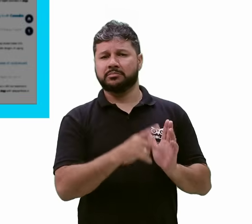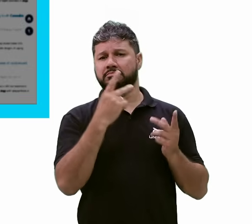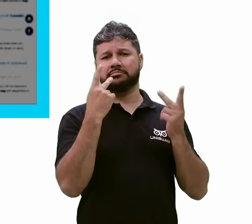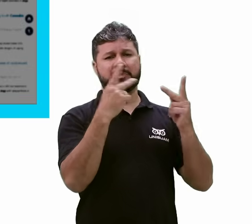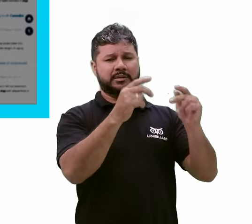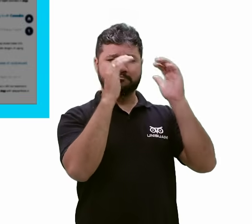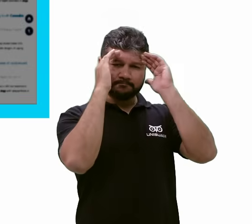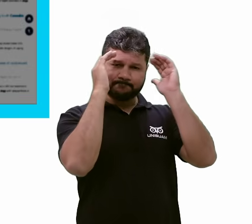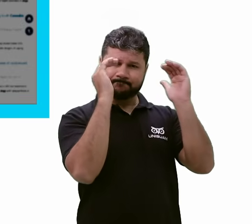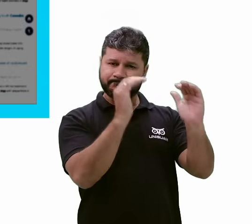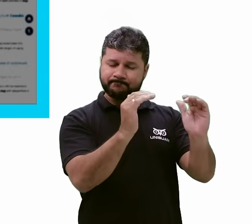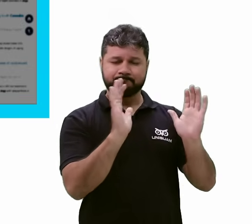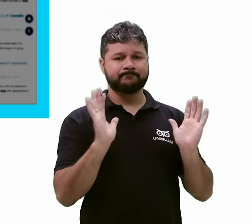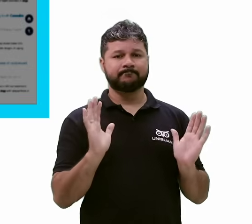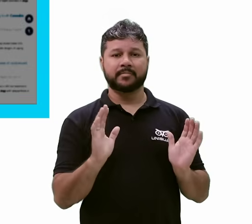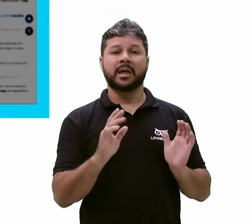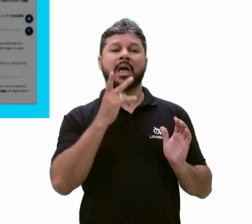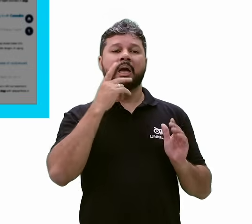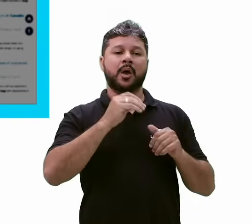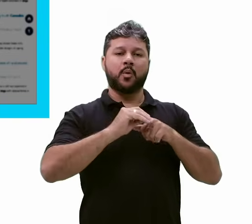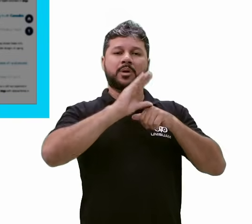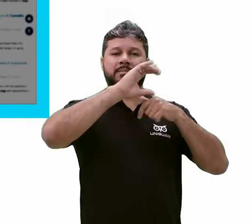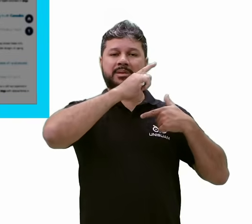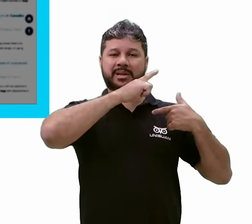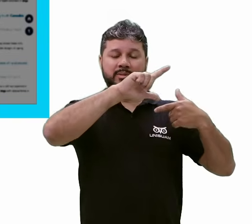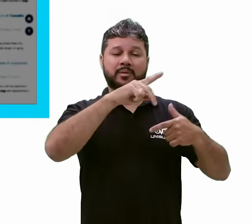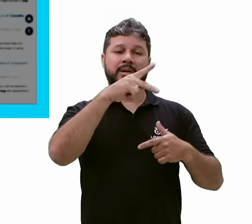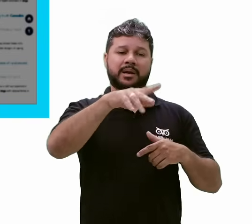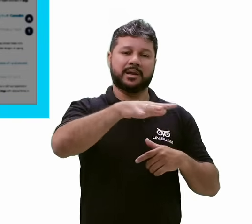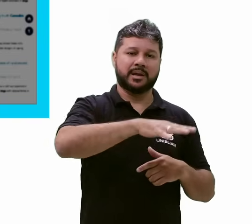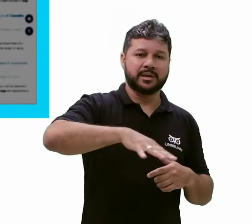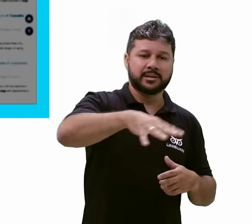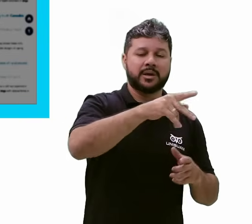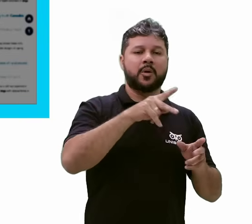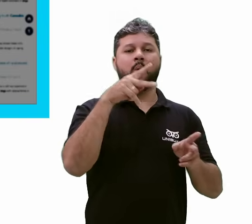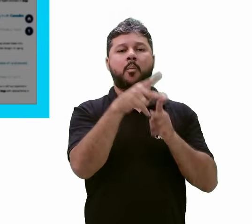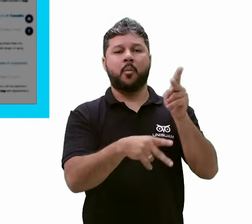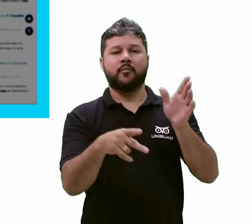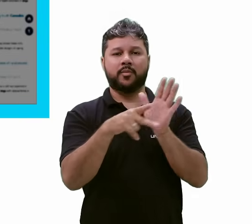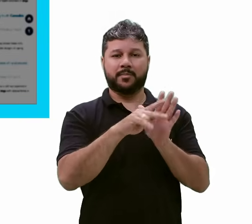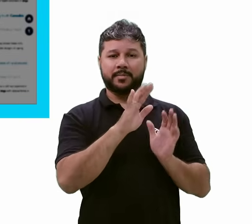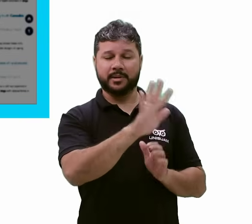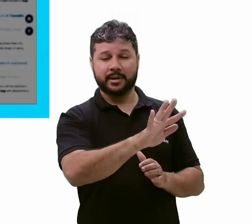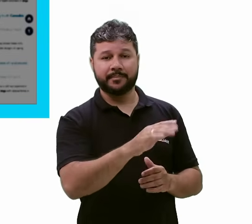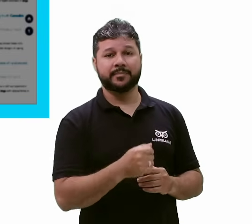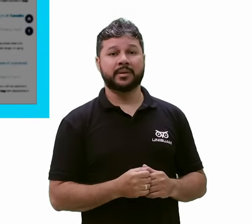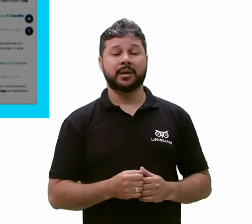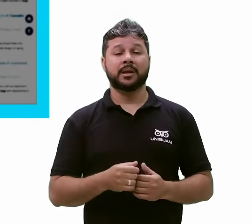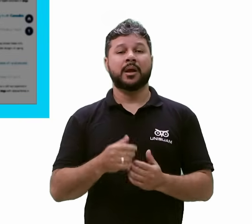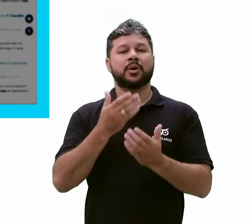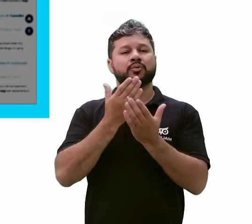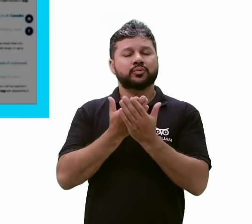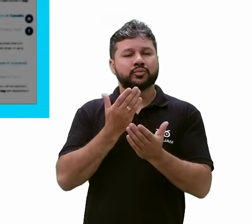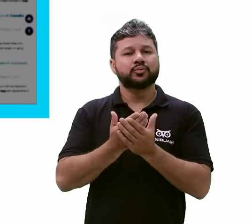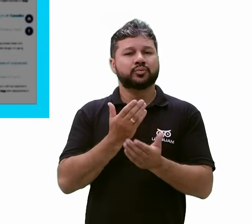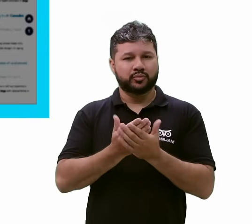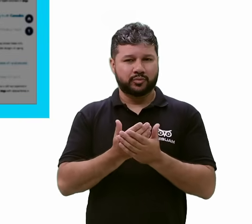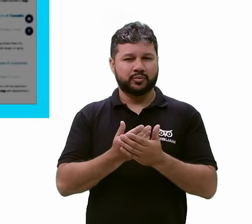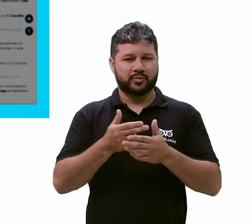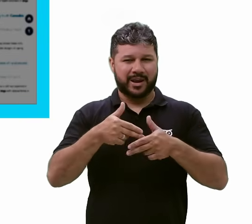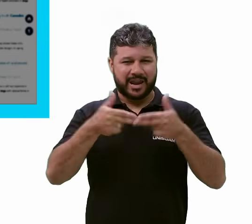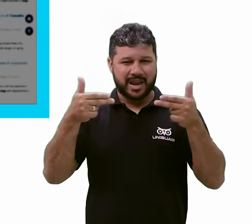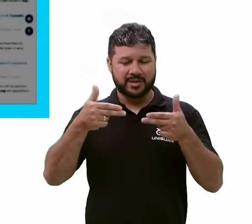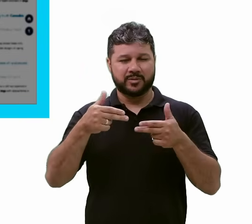direito de não passar, tá? Porque é um conhecimento tradicional daquela região, daquele povo. Esses estudos